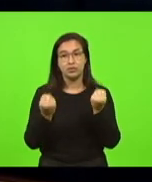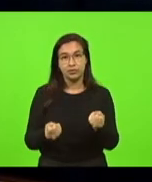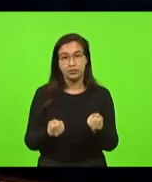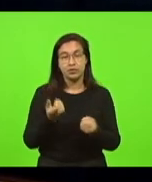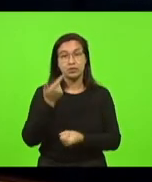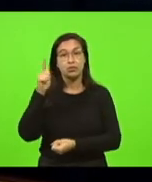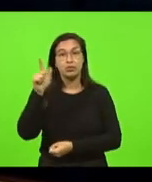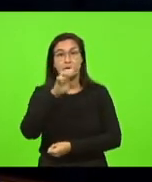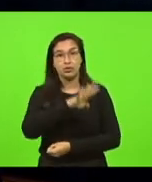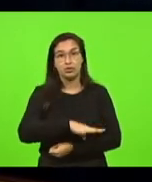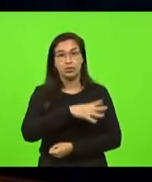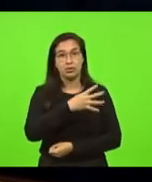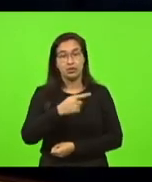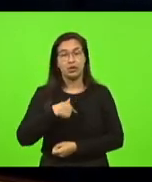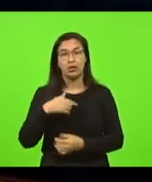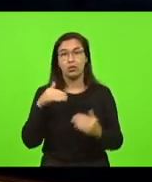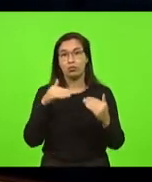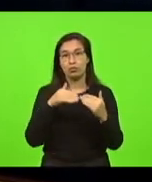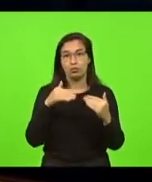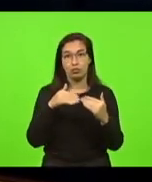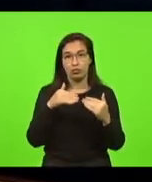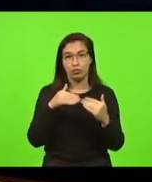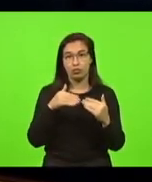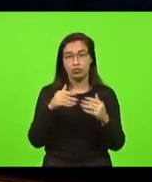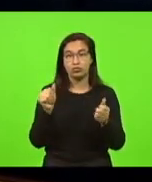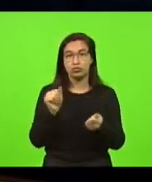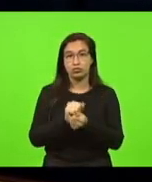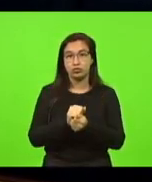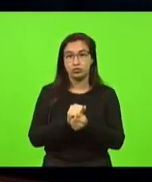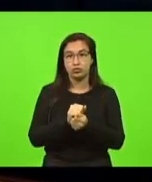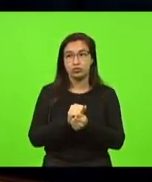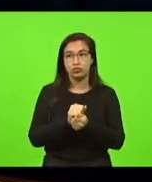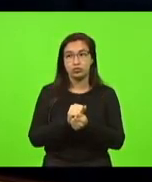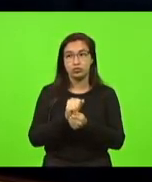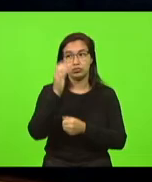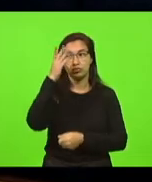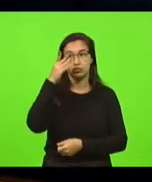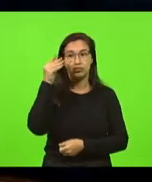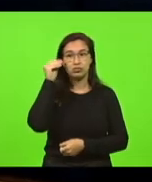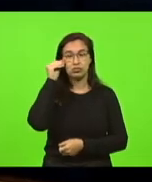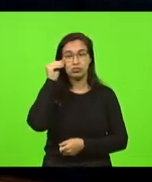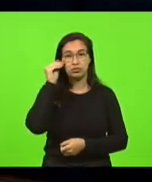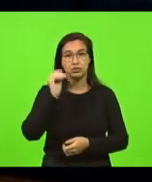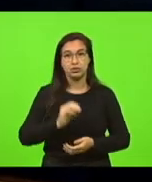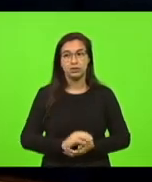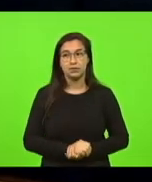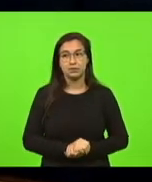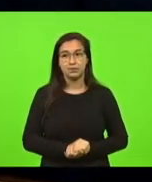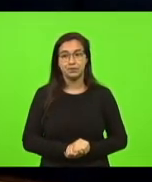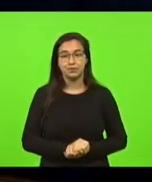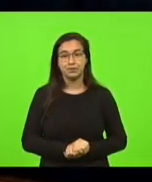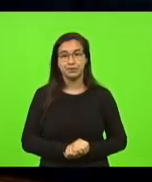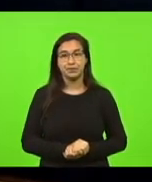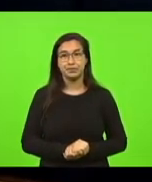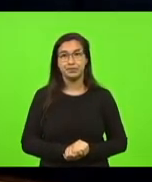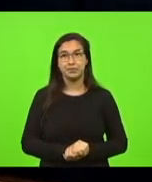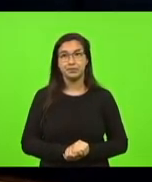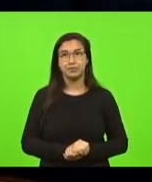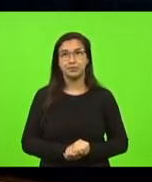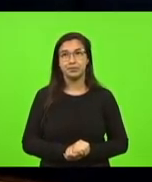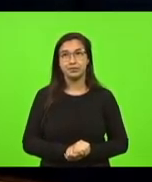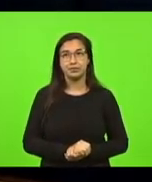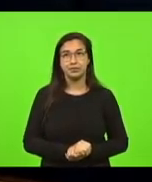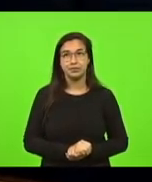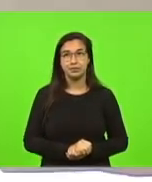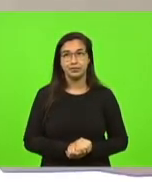vou acompanhar também a deputada Luciane na abstenção, em função dessa discussão de defendermos uma outra tabela.